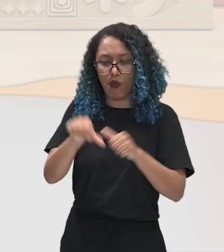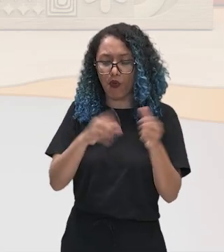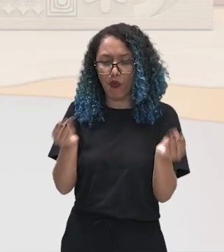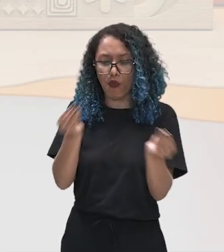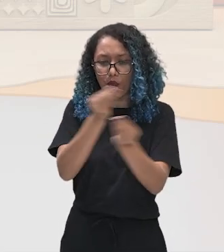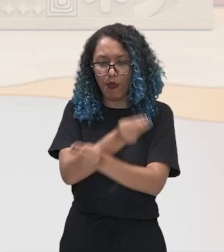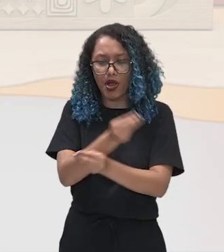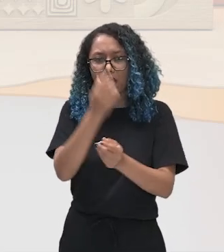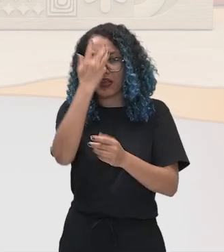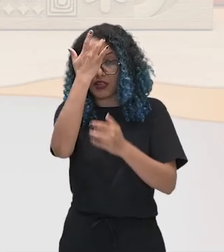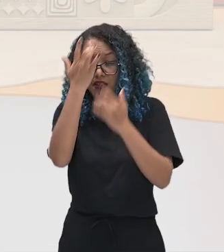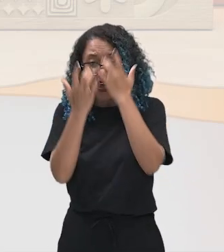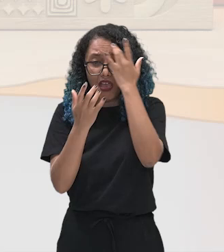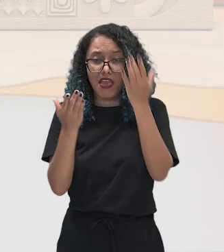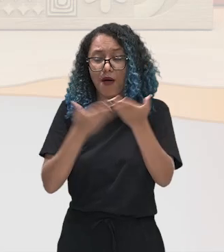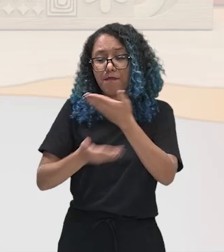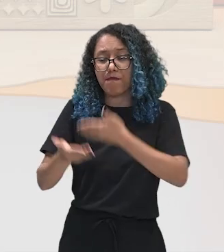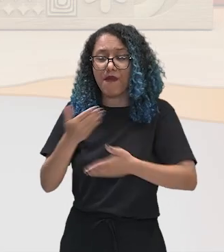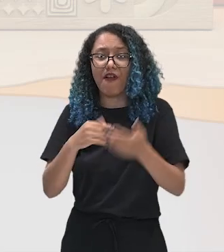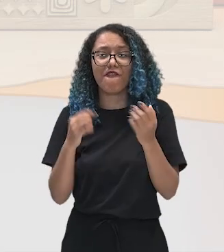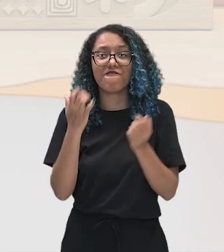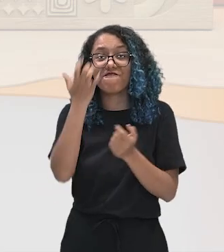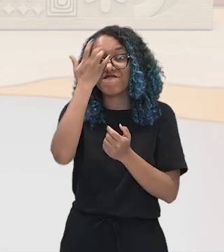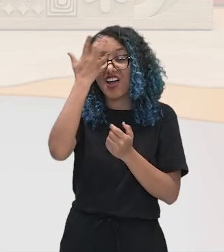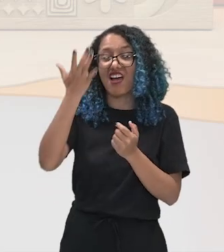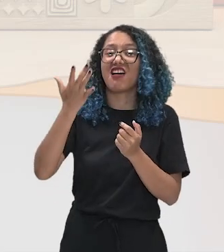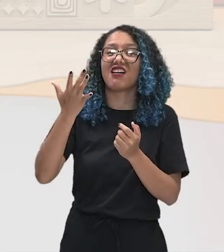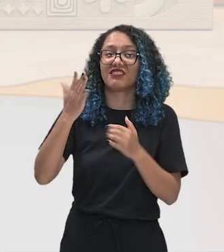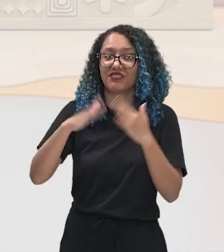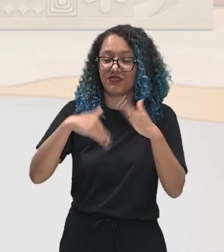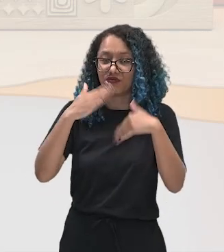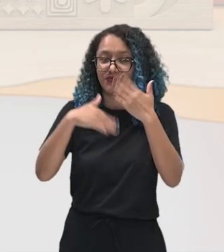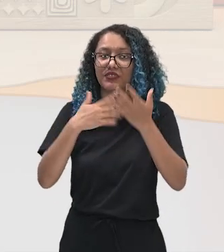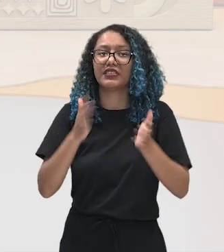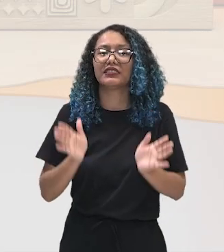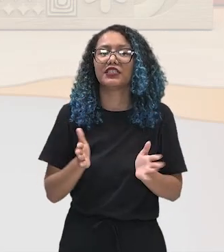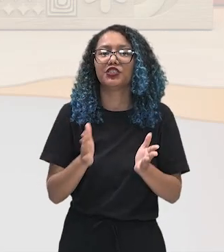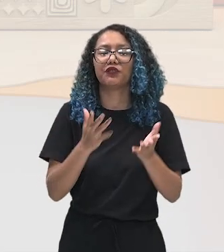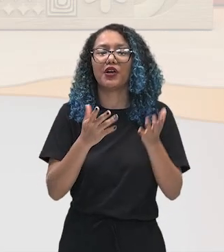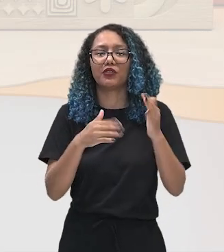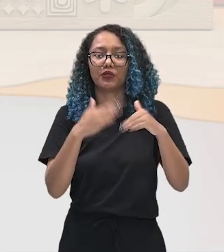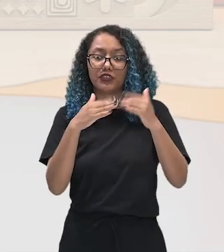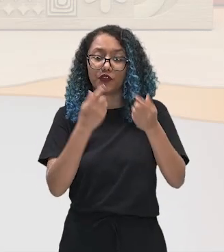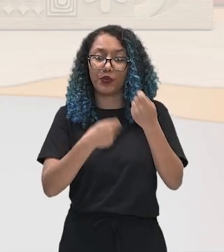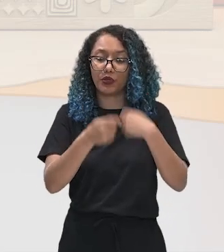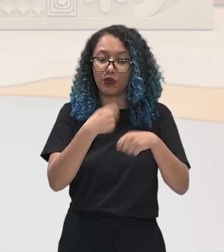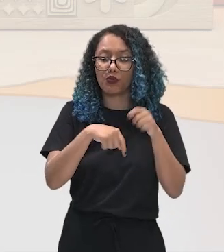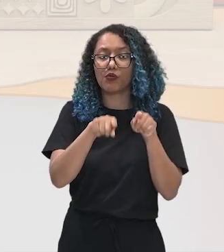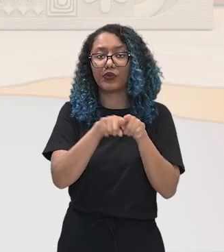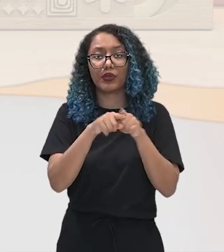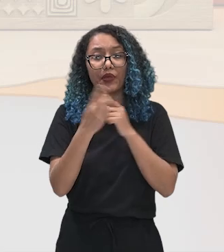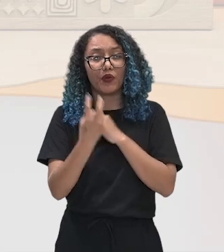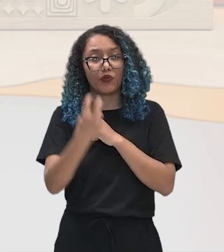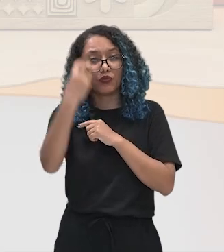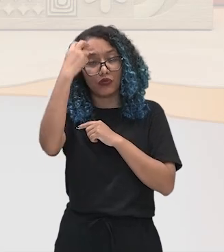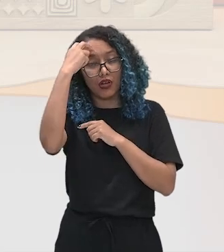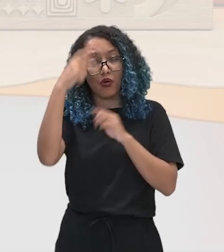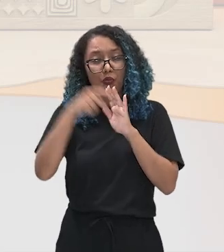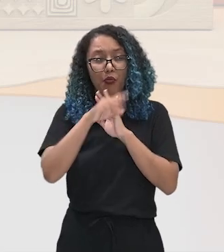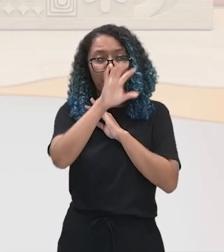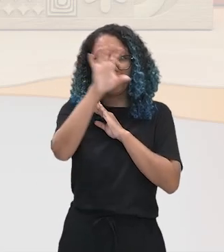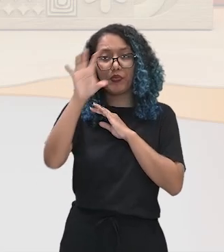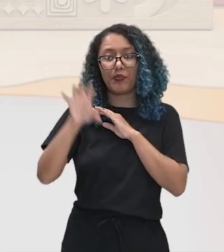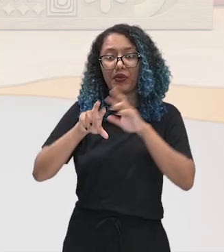diferentes partes do mundo, contribuindo para o desenvolvimento econômico e cultural de muitas regiões,